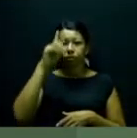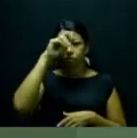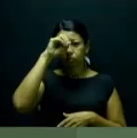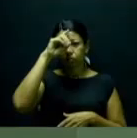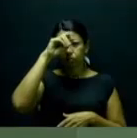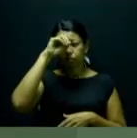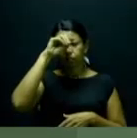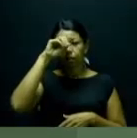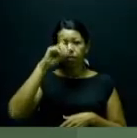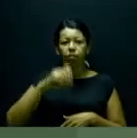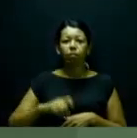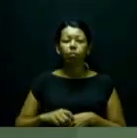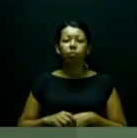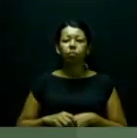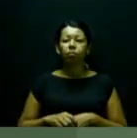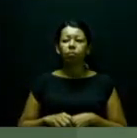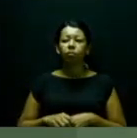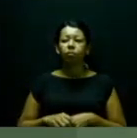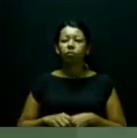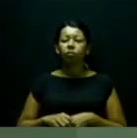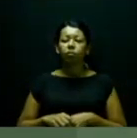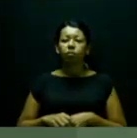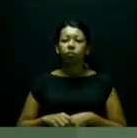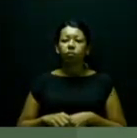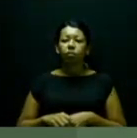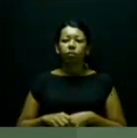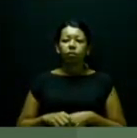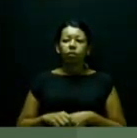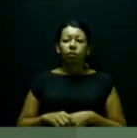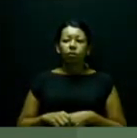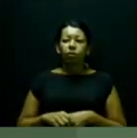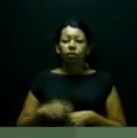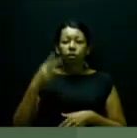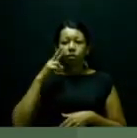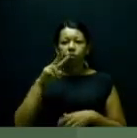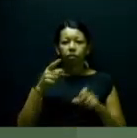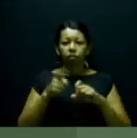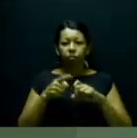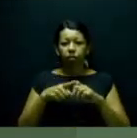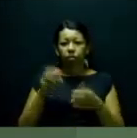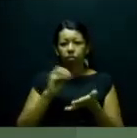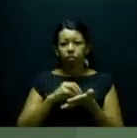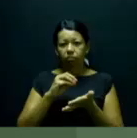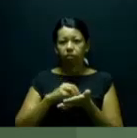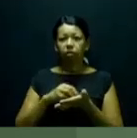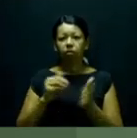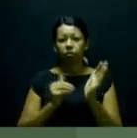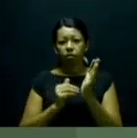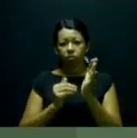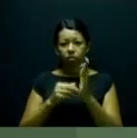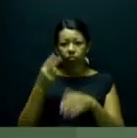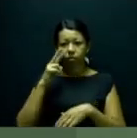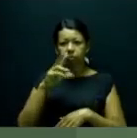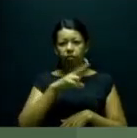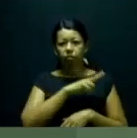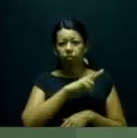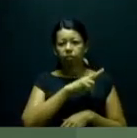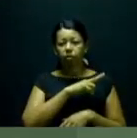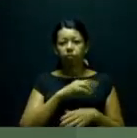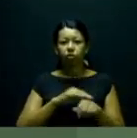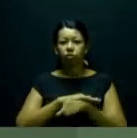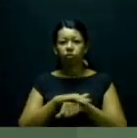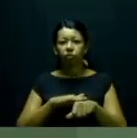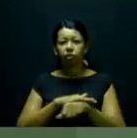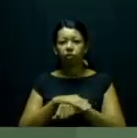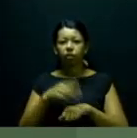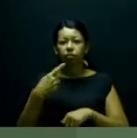hospital, porque são especialidades que ali se faltava. A última agora que a gente foi, eu particularmente conversei,